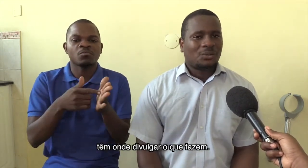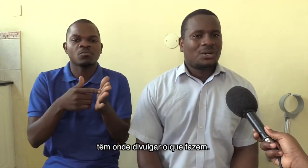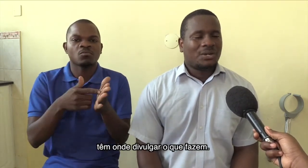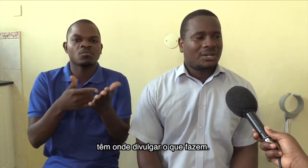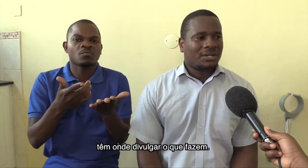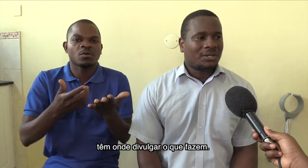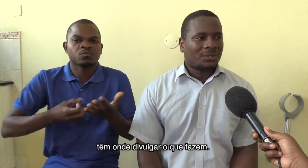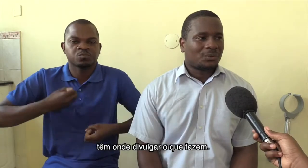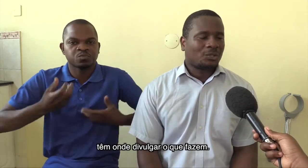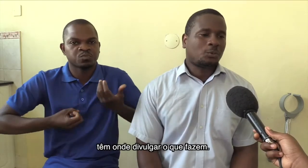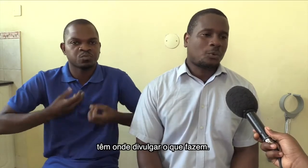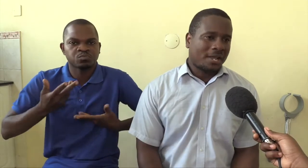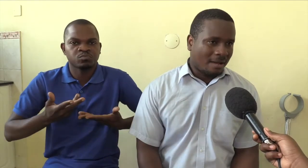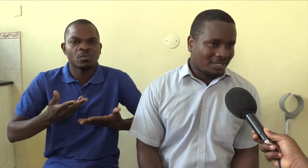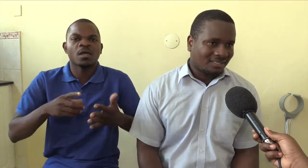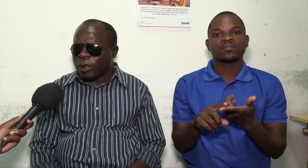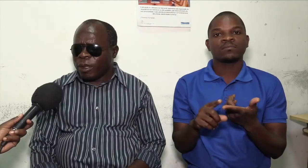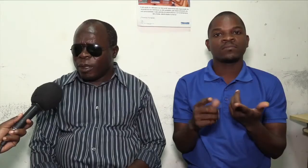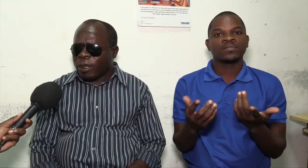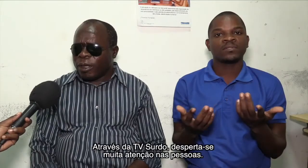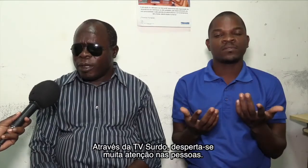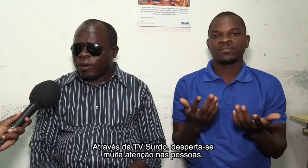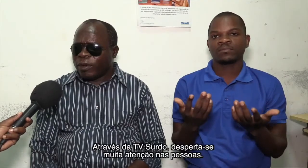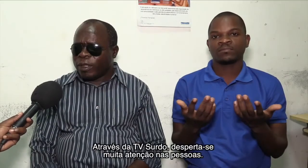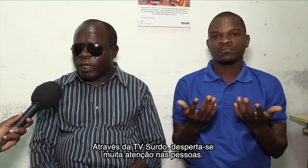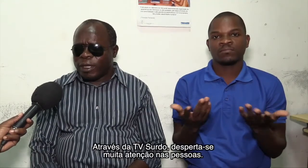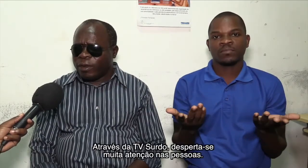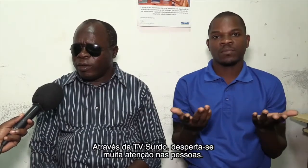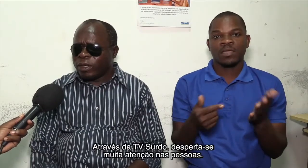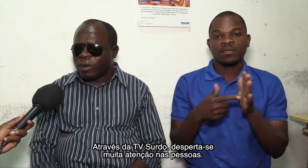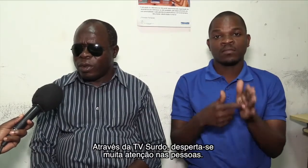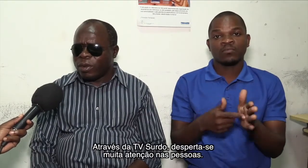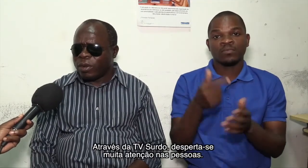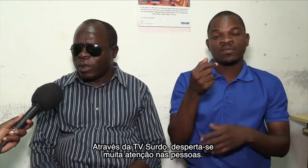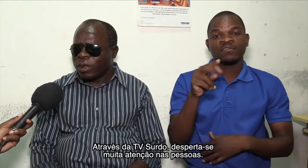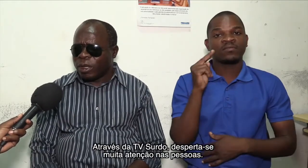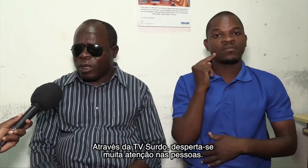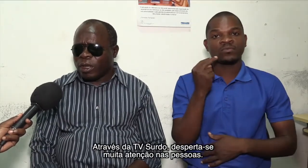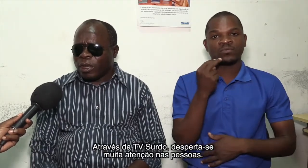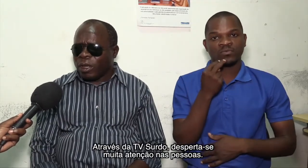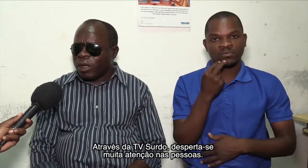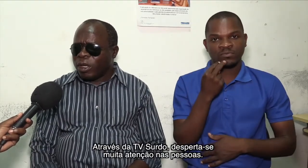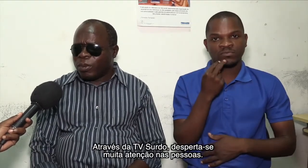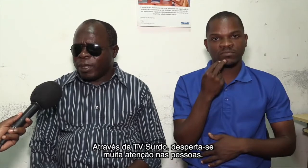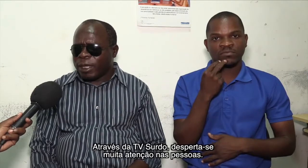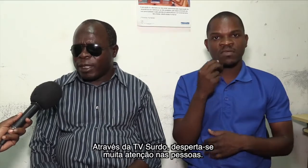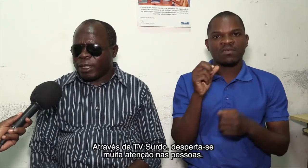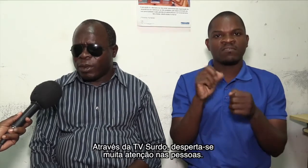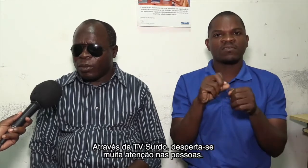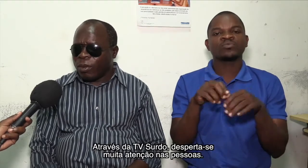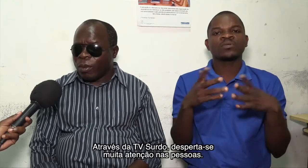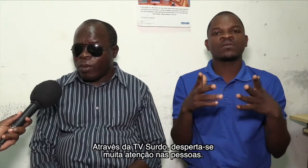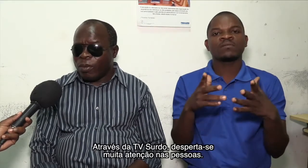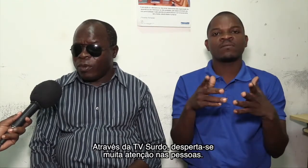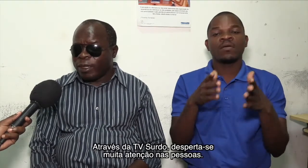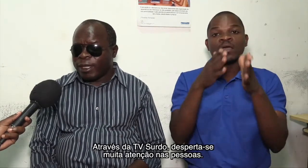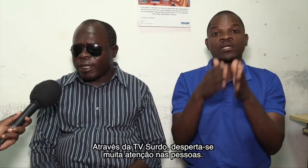os seus programas. Através da TV Surdo, desperta-se